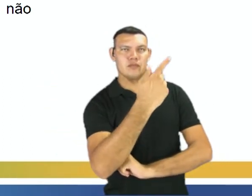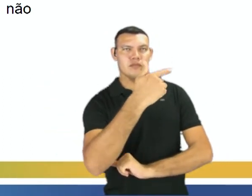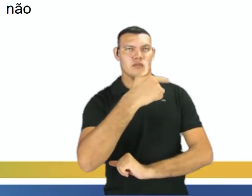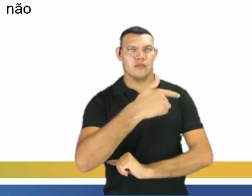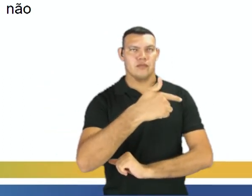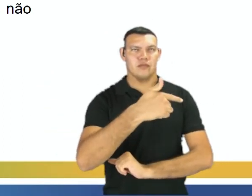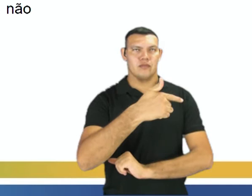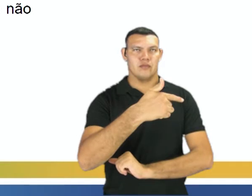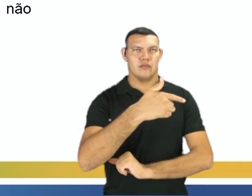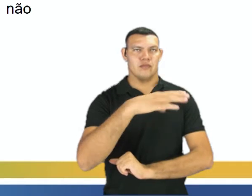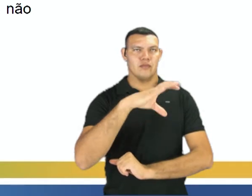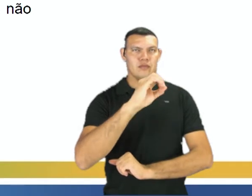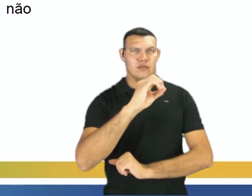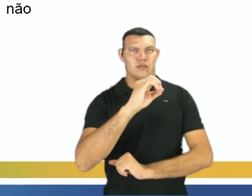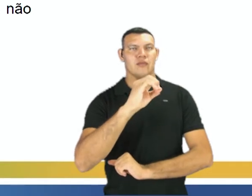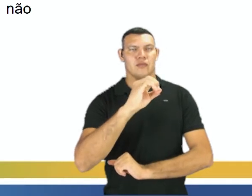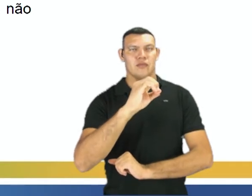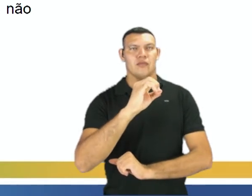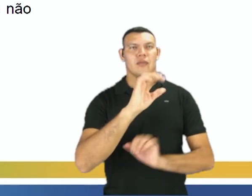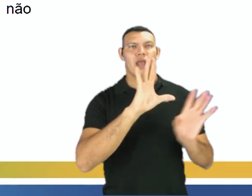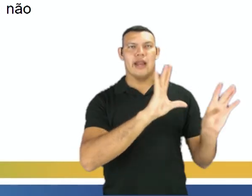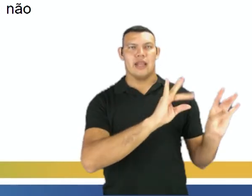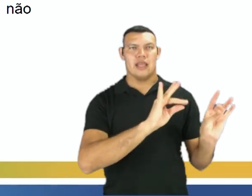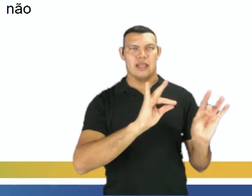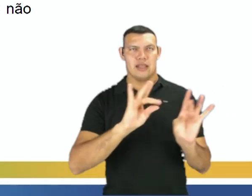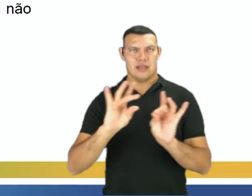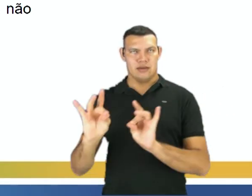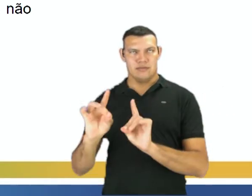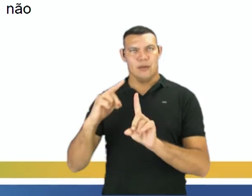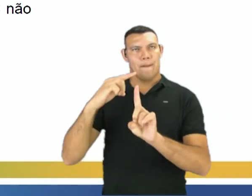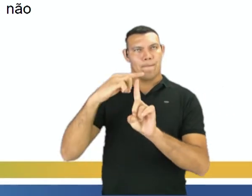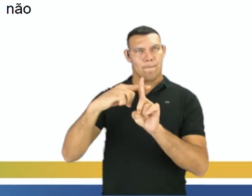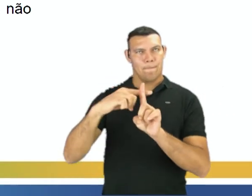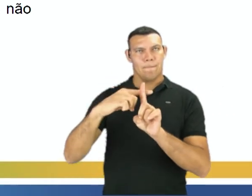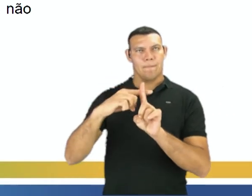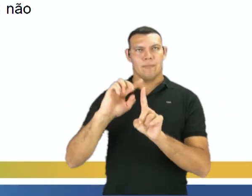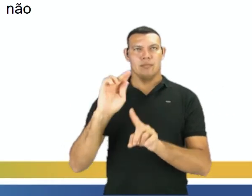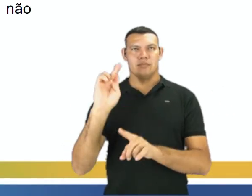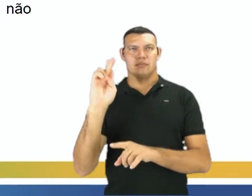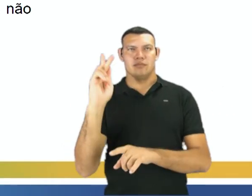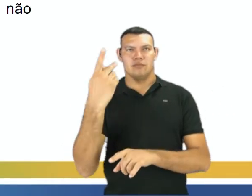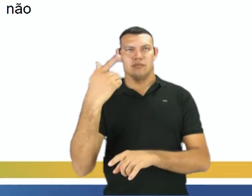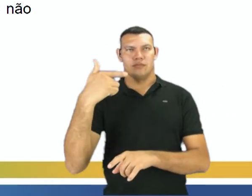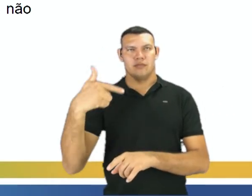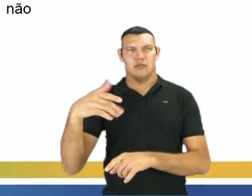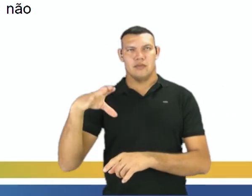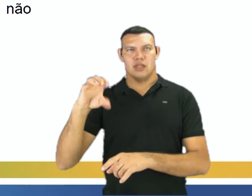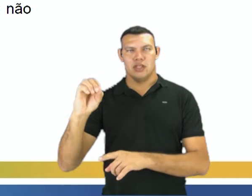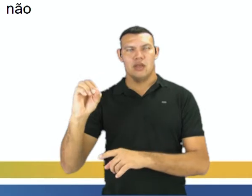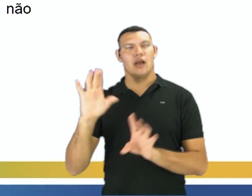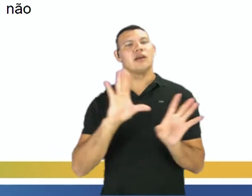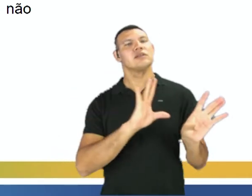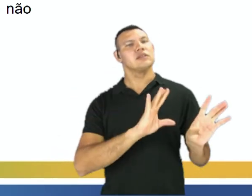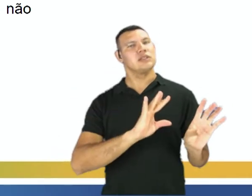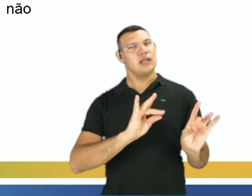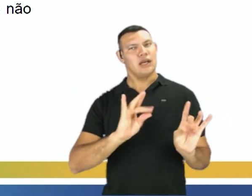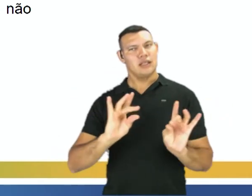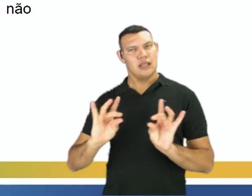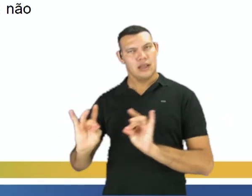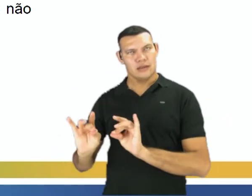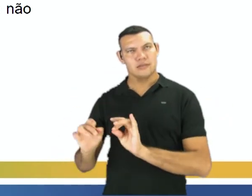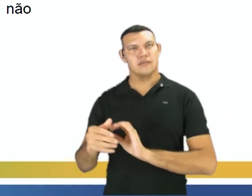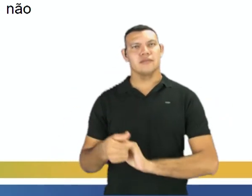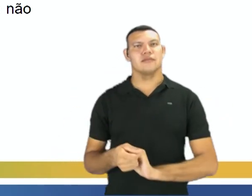mols, né, aqui, ó, 1 mol de água no estado líquido, reagindo com 1 mol dessa outra molécula de água no estado